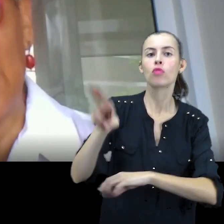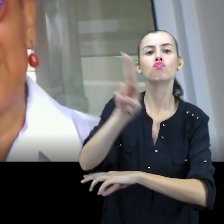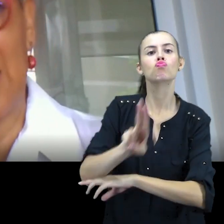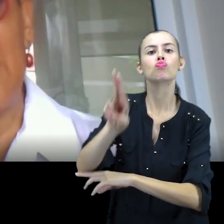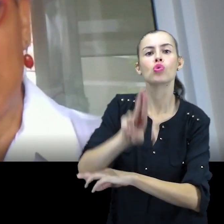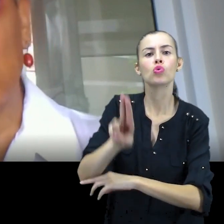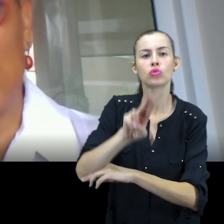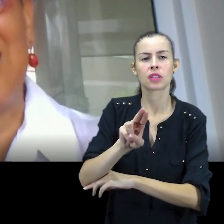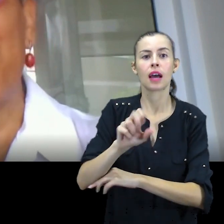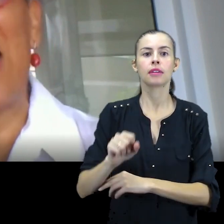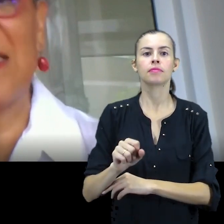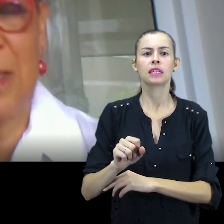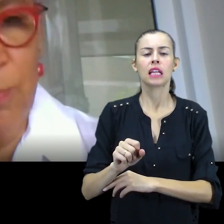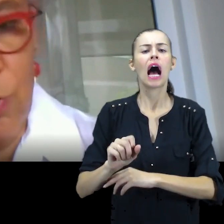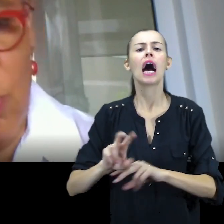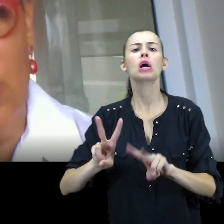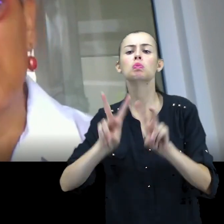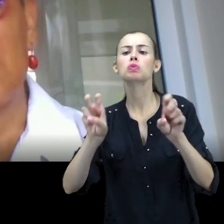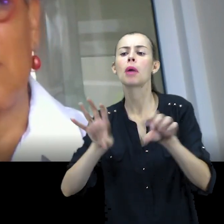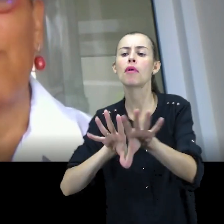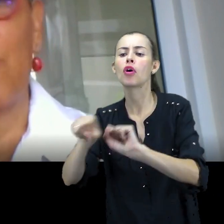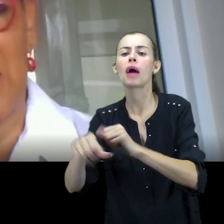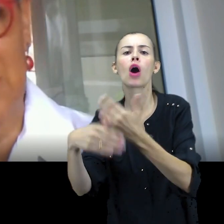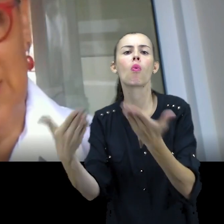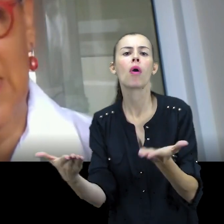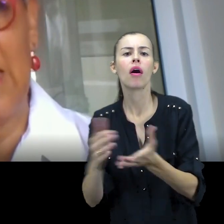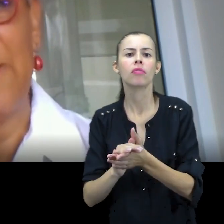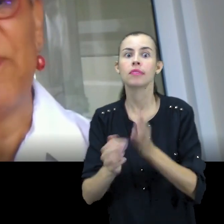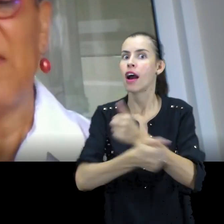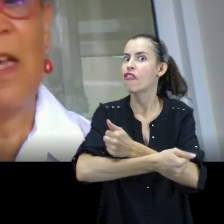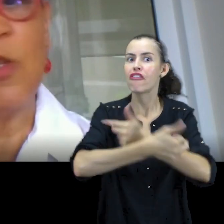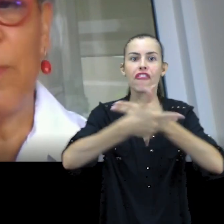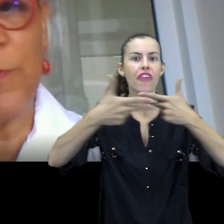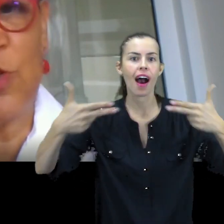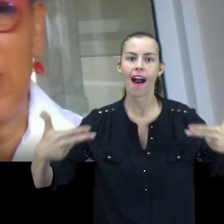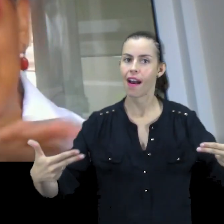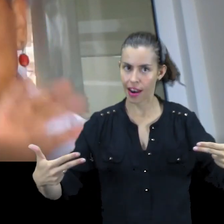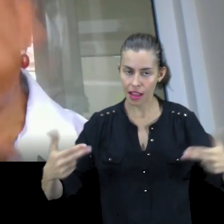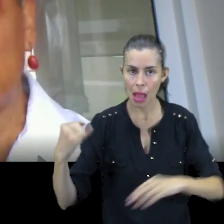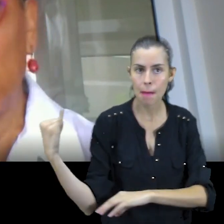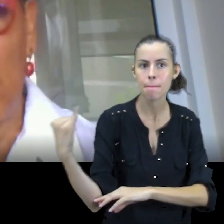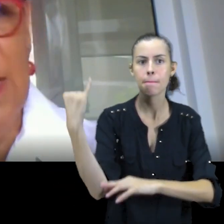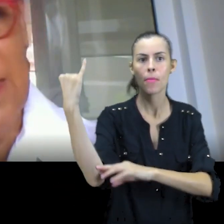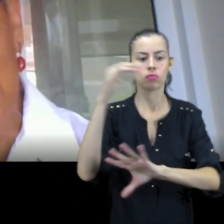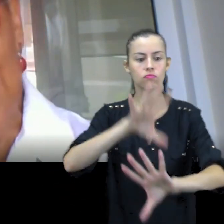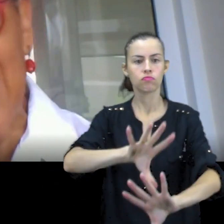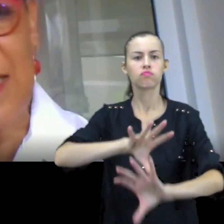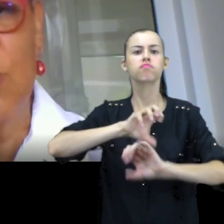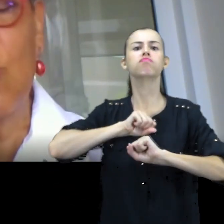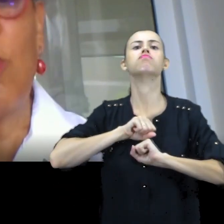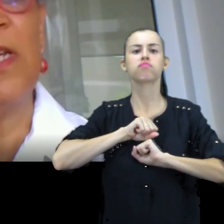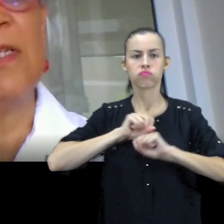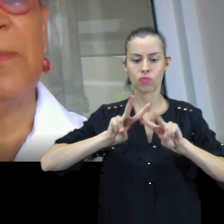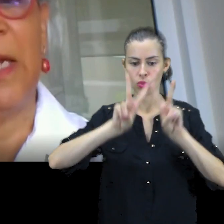irão, né, daqui a algum tempo, que passam por nós e que são formadas aqui, sejam profissionais de todas as